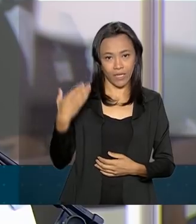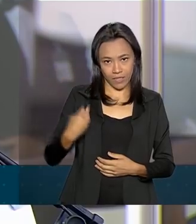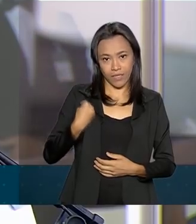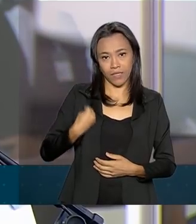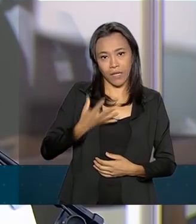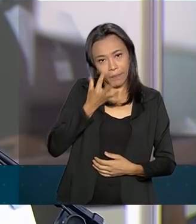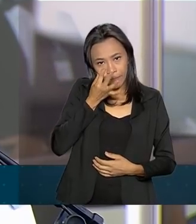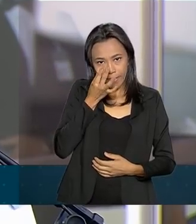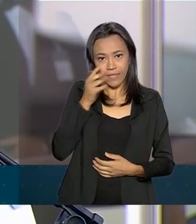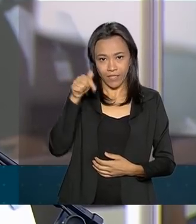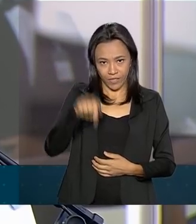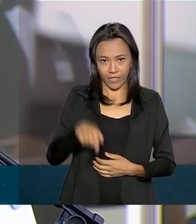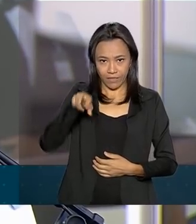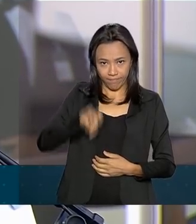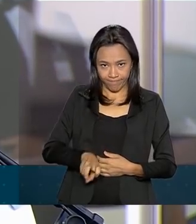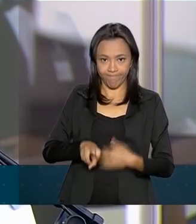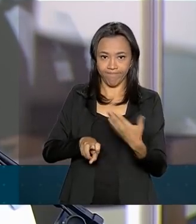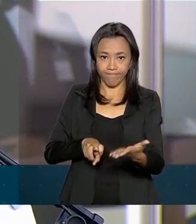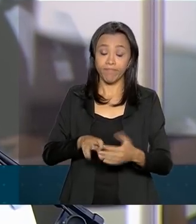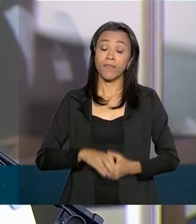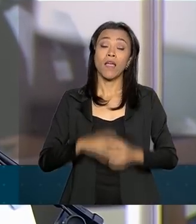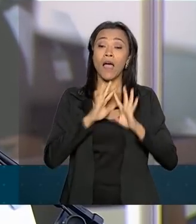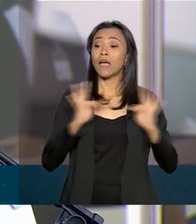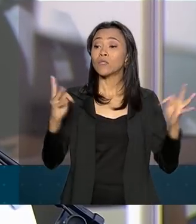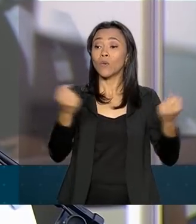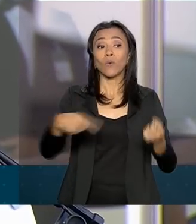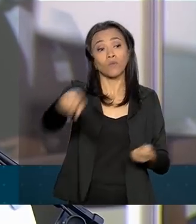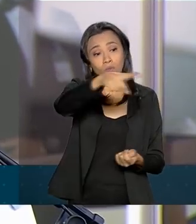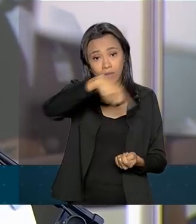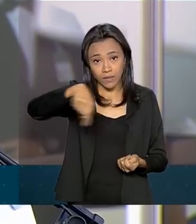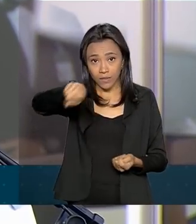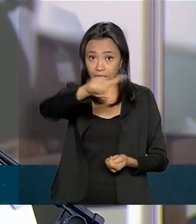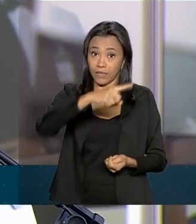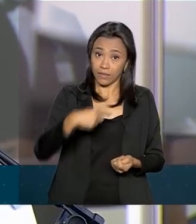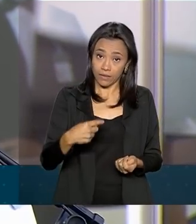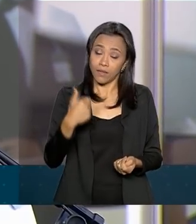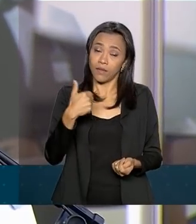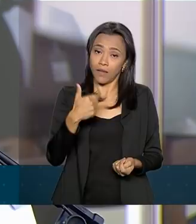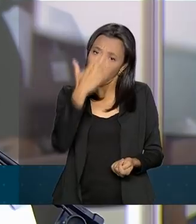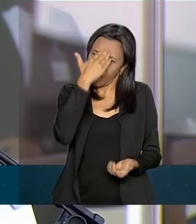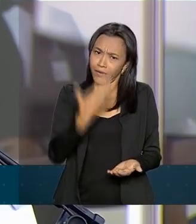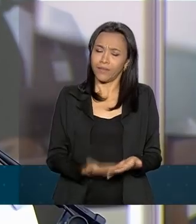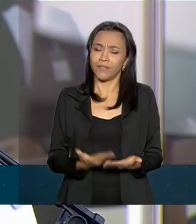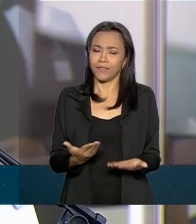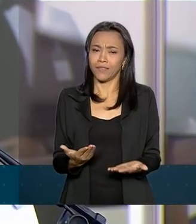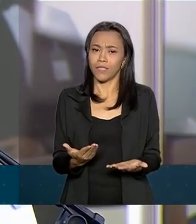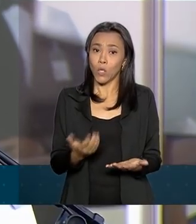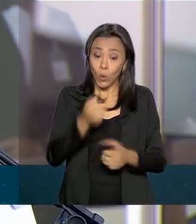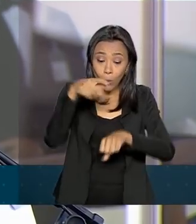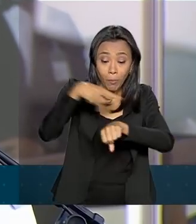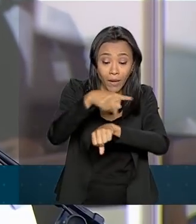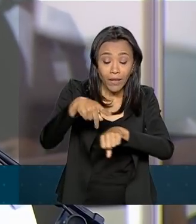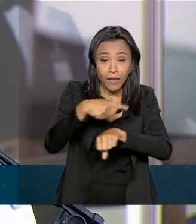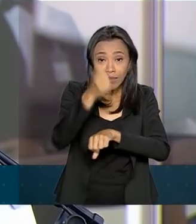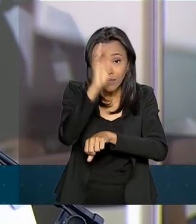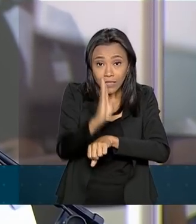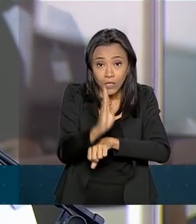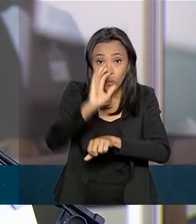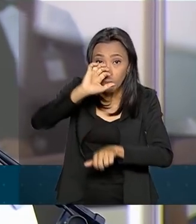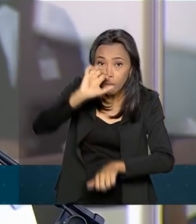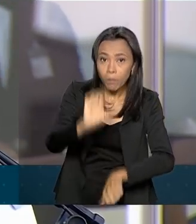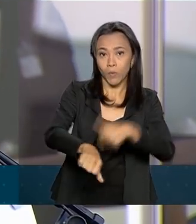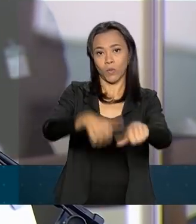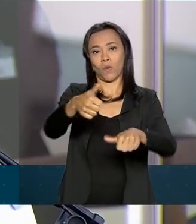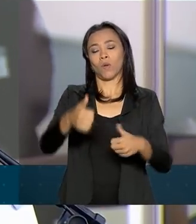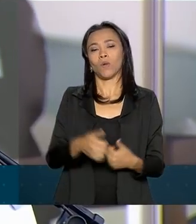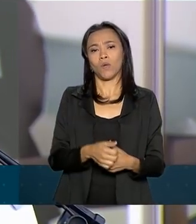encontra presente nesse momento. A todos os senhores, acreditem, o Brasil mudou, o